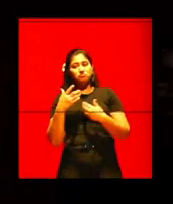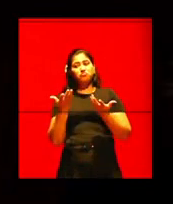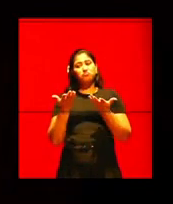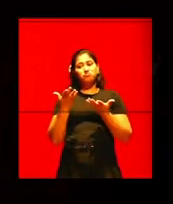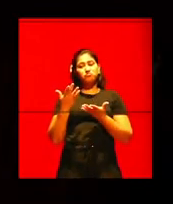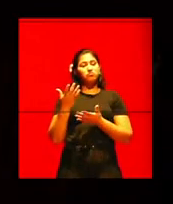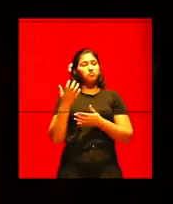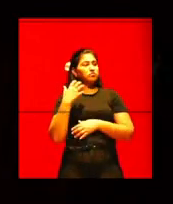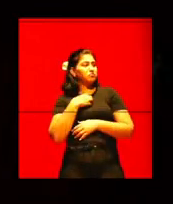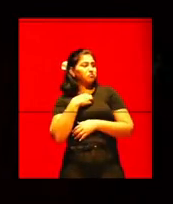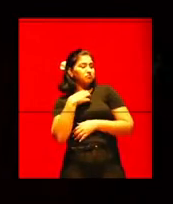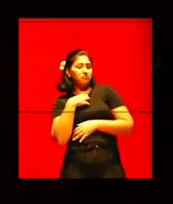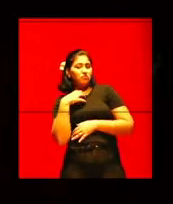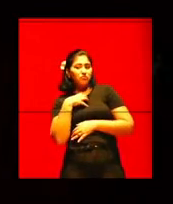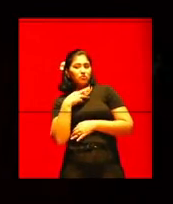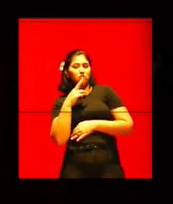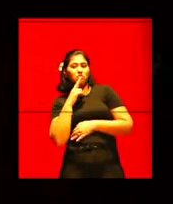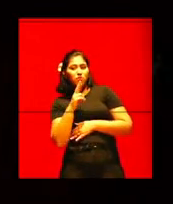E?